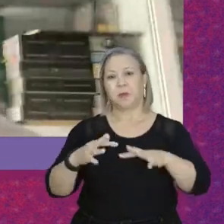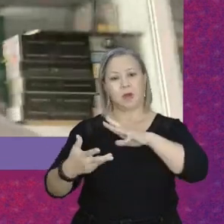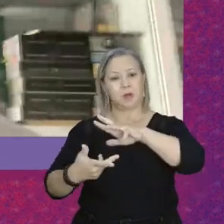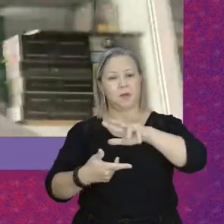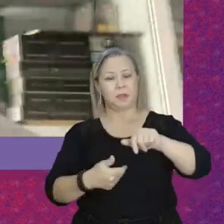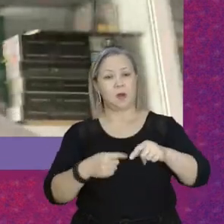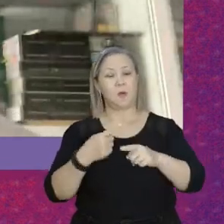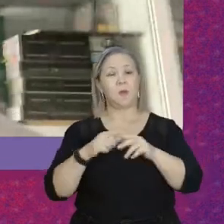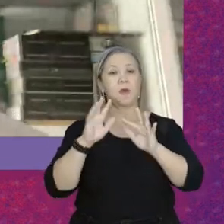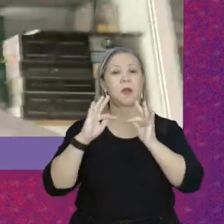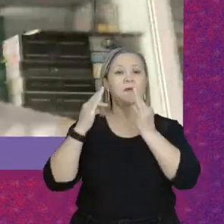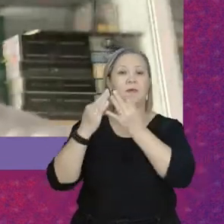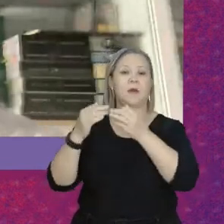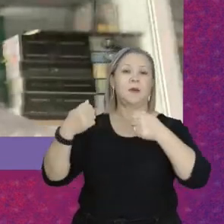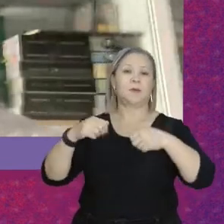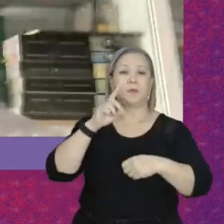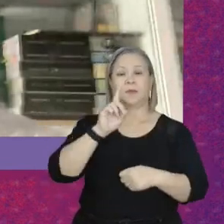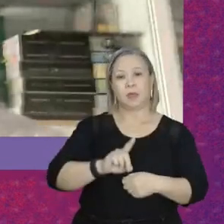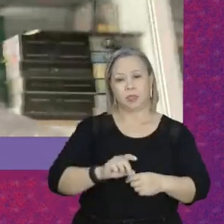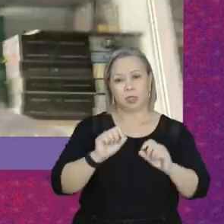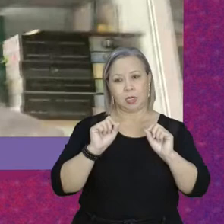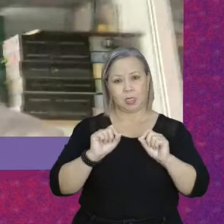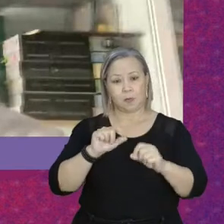a família tem o direito de escolher.